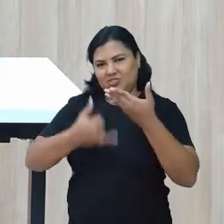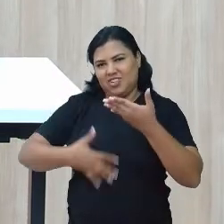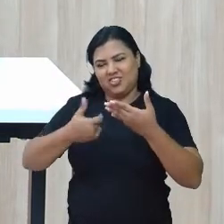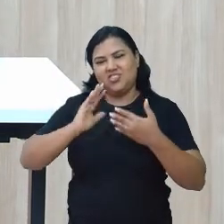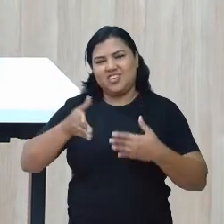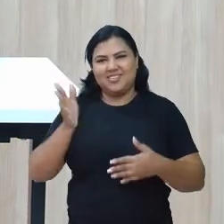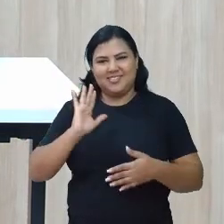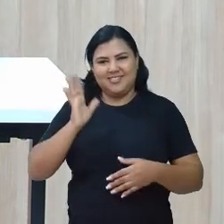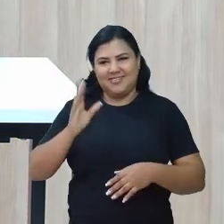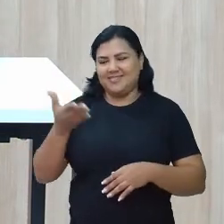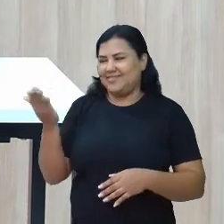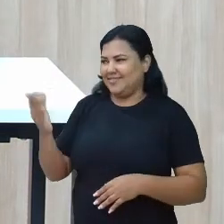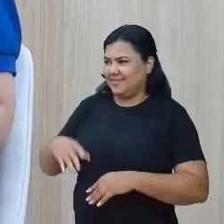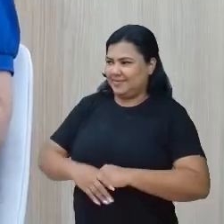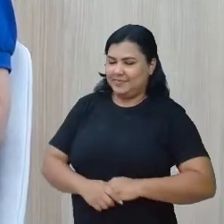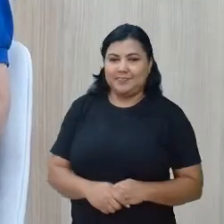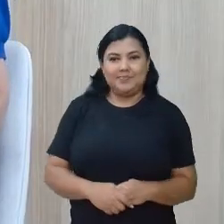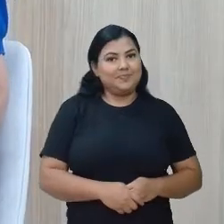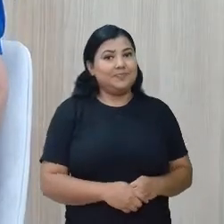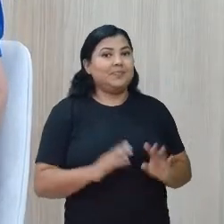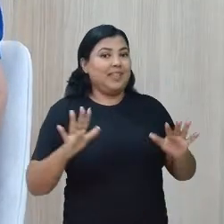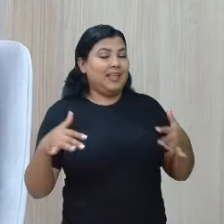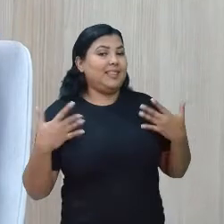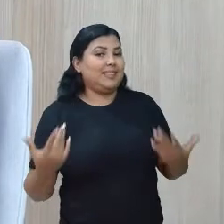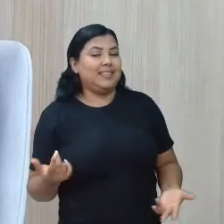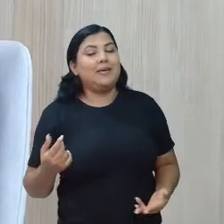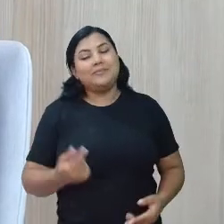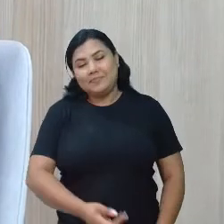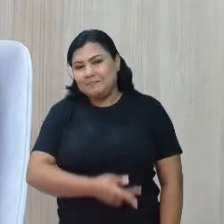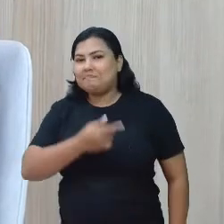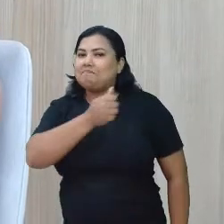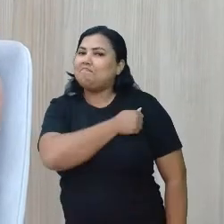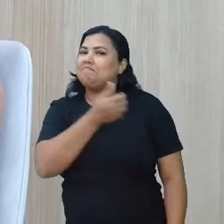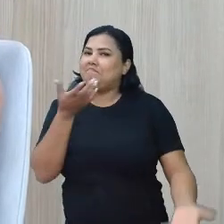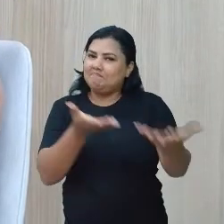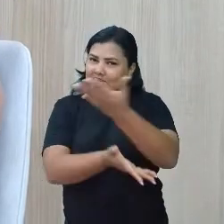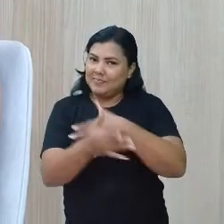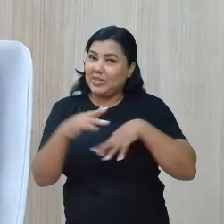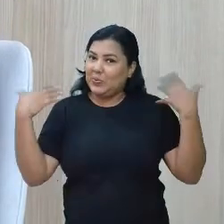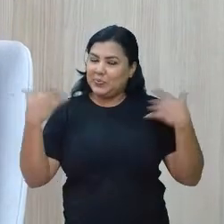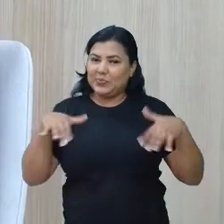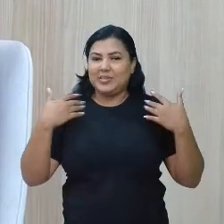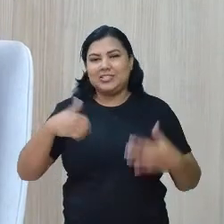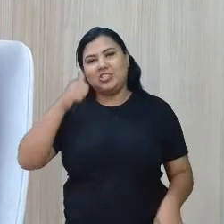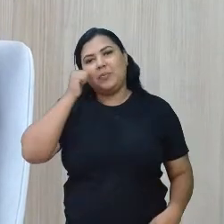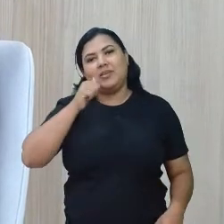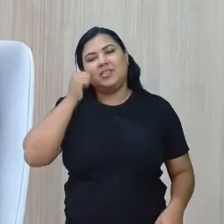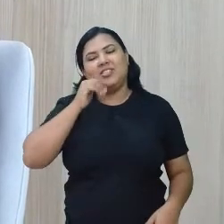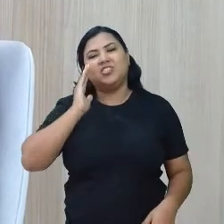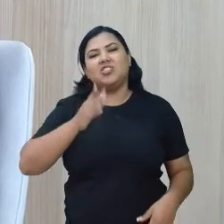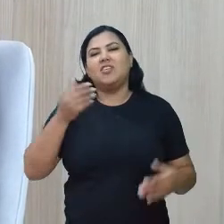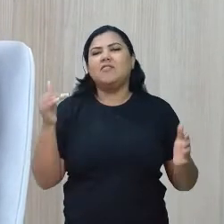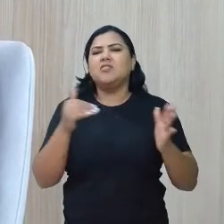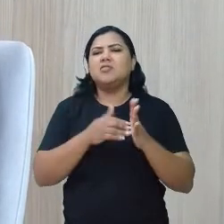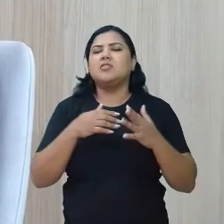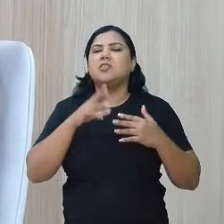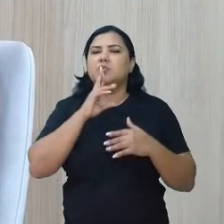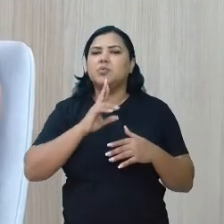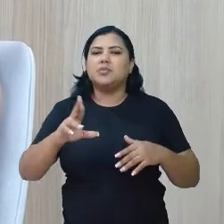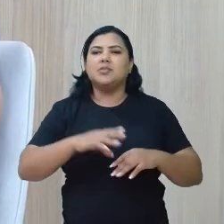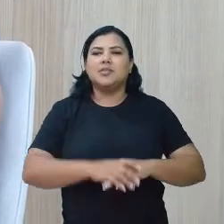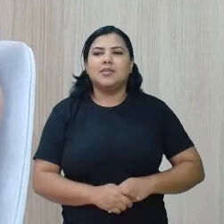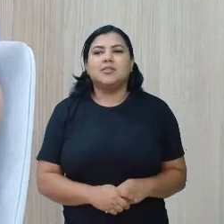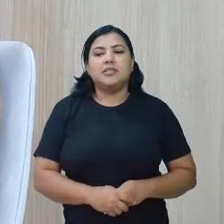considerações finais. Vai lá, Briane. Então, o pessoal está interagindo bastante aqui, né? As meninas aqui já no finalzinho, colocando aqui